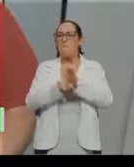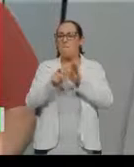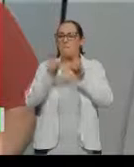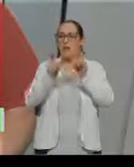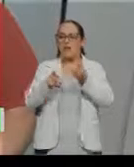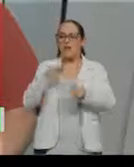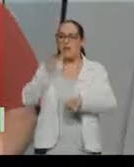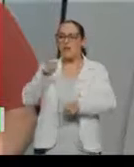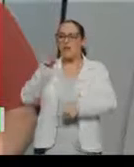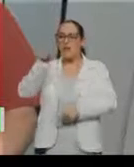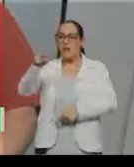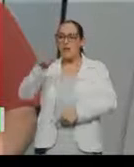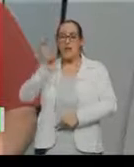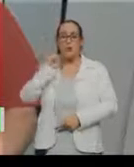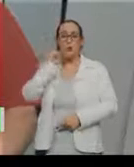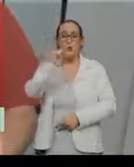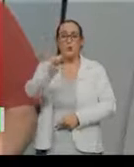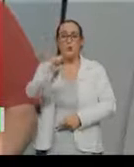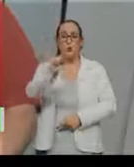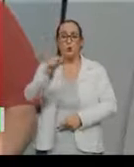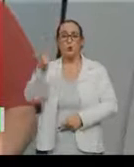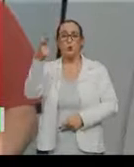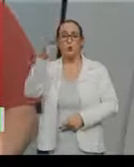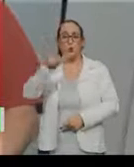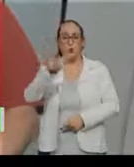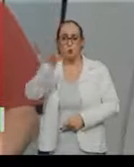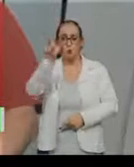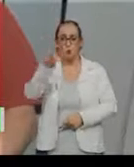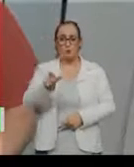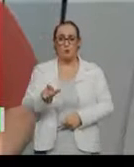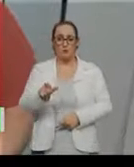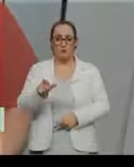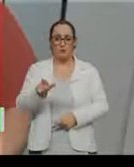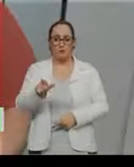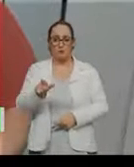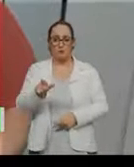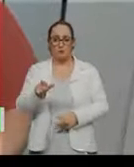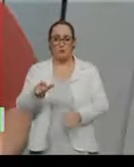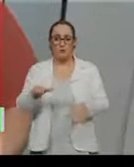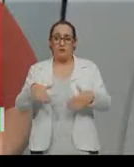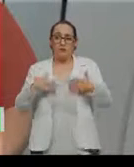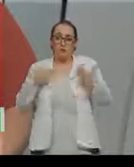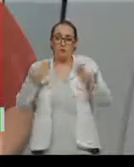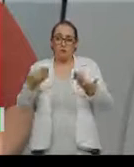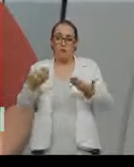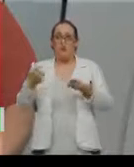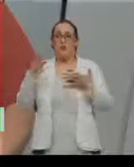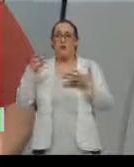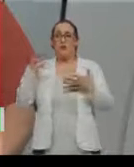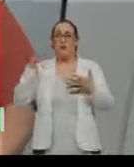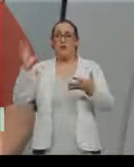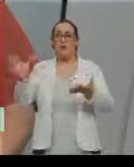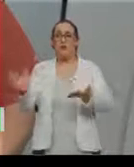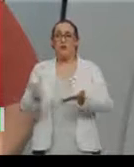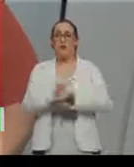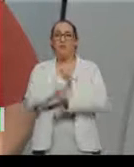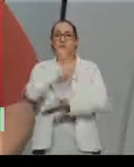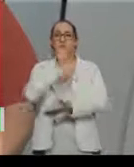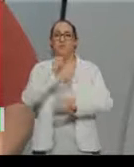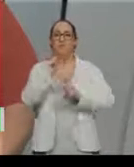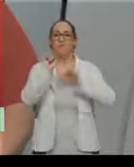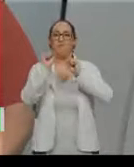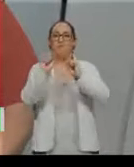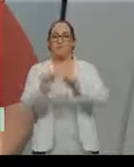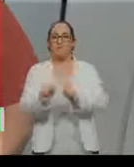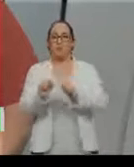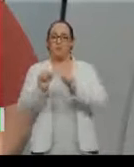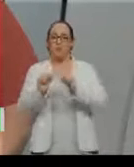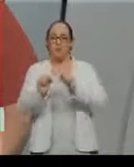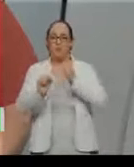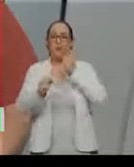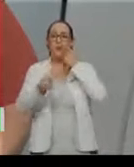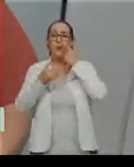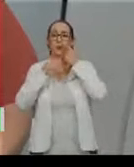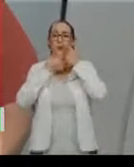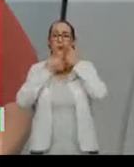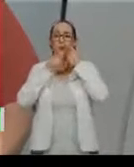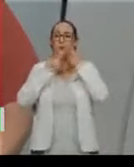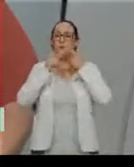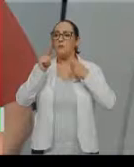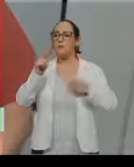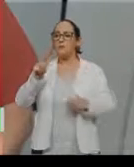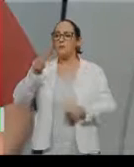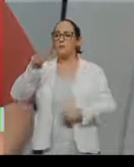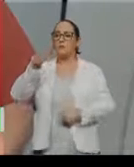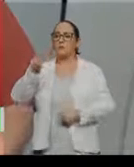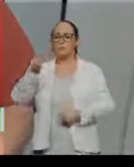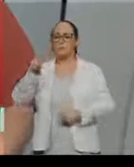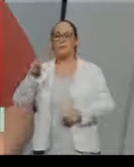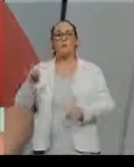voltam contra Vargas novamente e iriam depor, tirar ele do poder. Vargas, ele era um homem